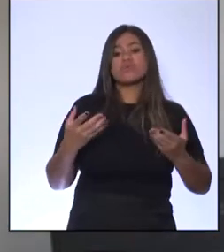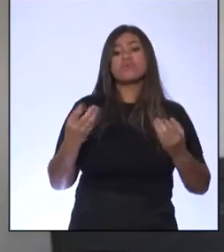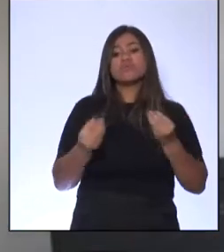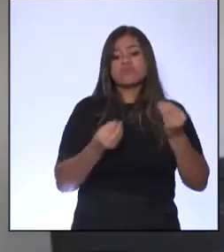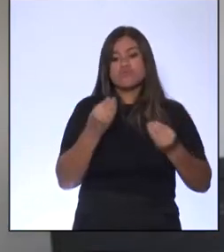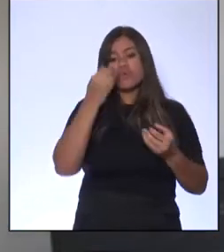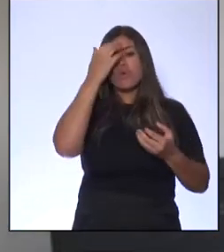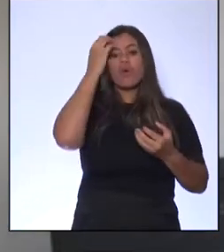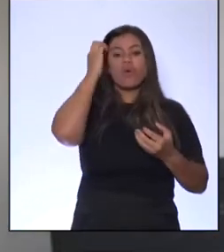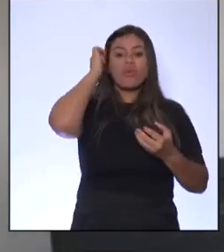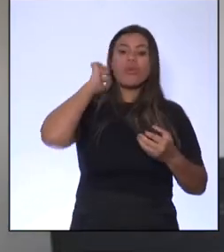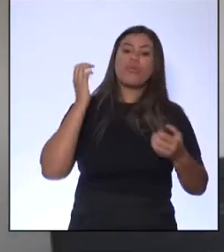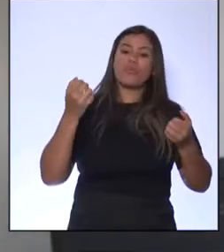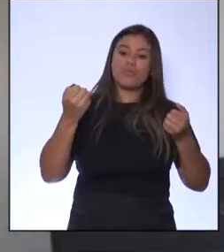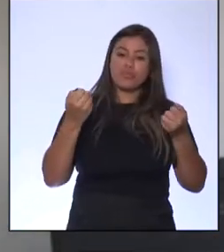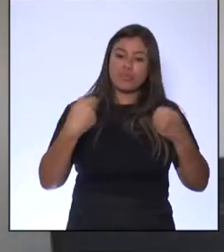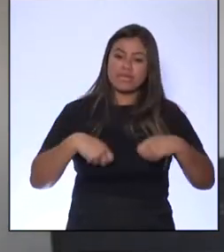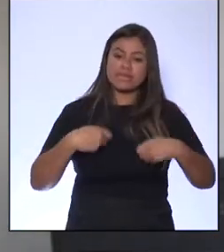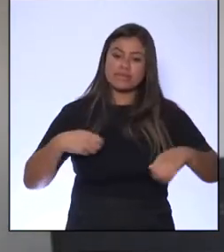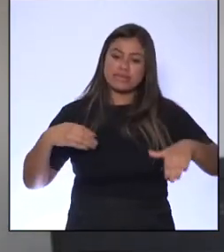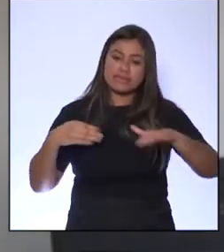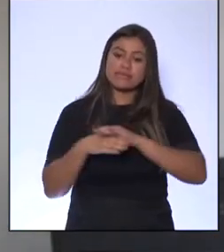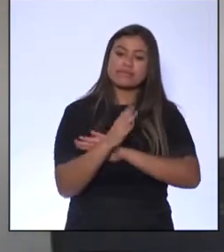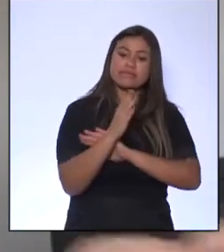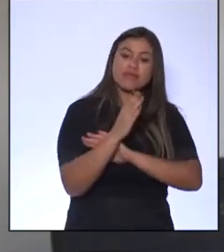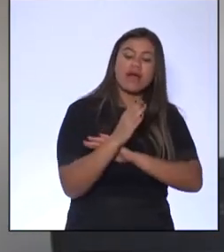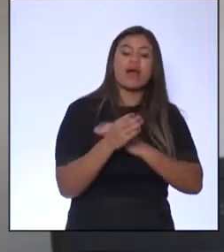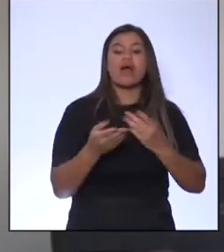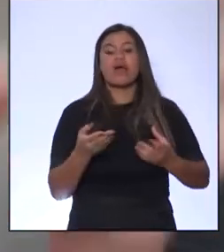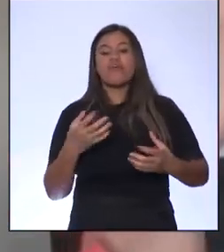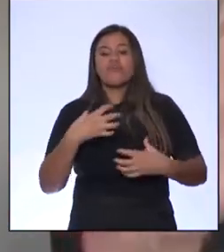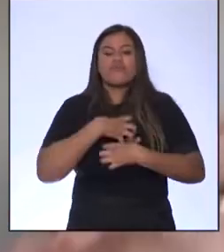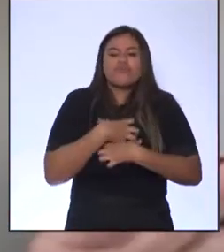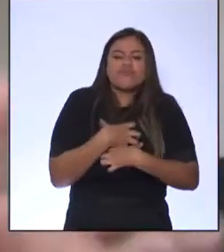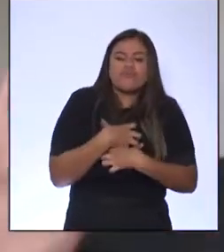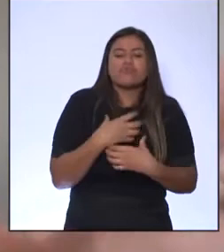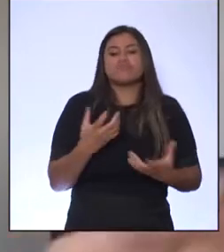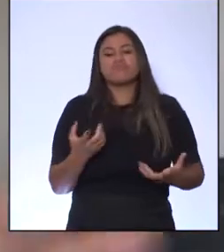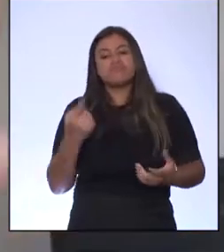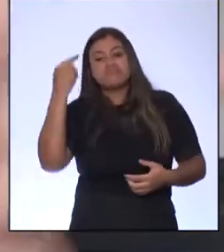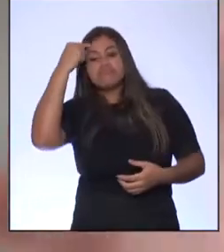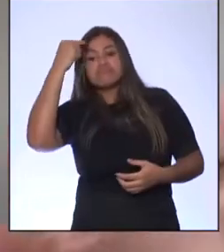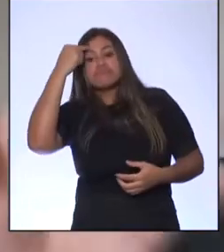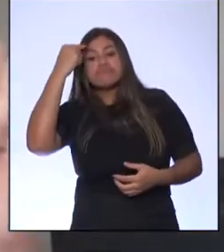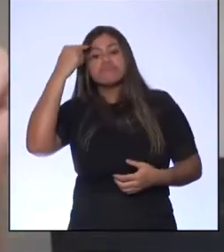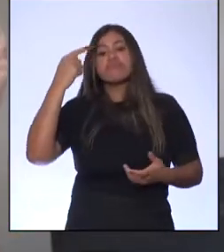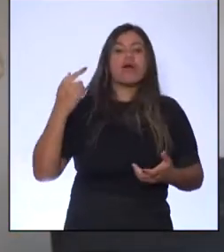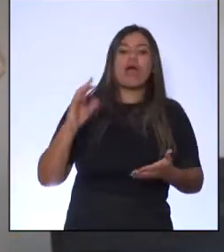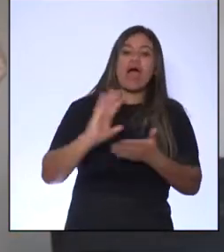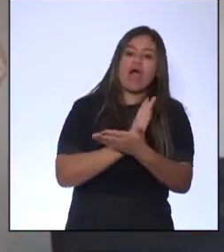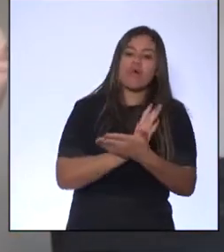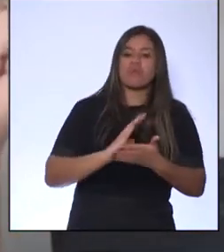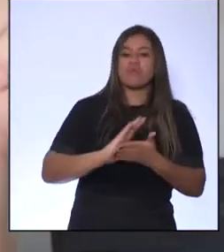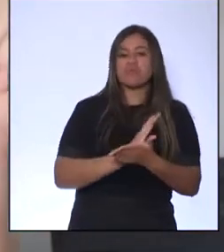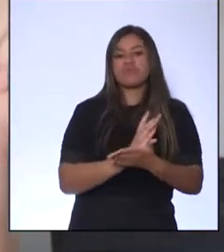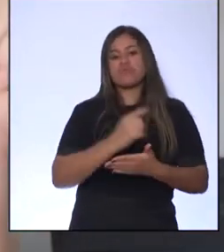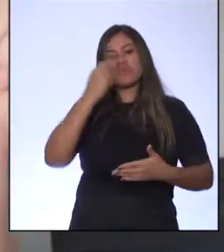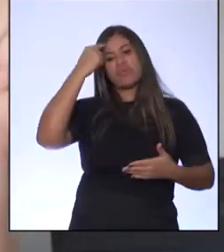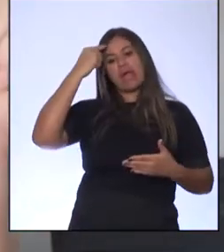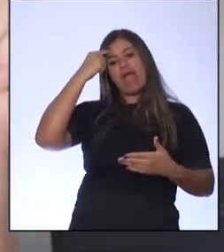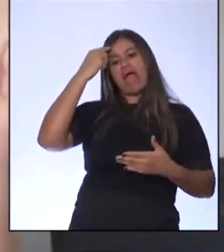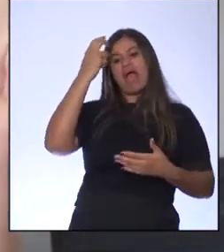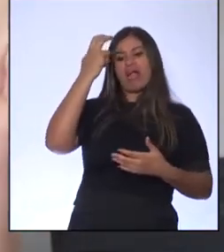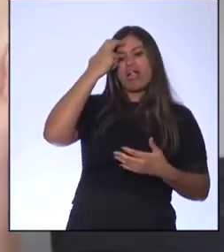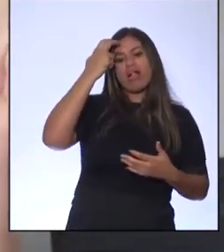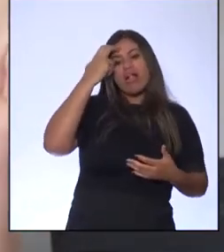e incluir as questões socioemocionais naquilo que a razão e o iluminismo falava que era só o intelecto, era